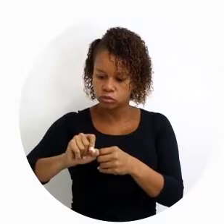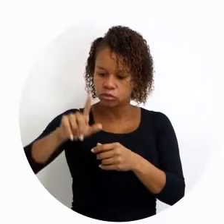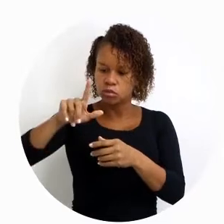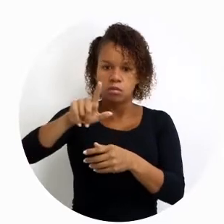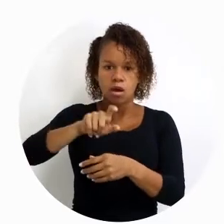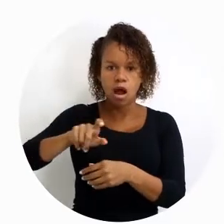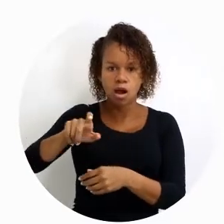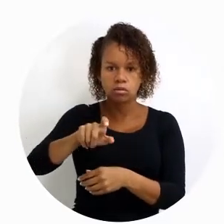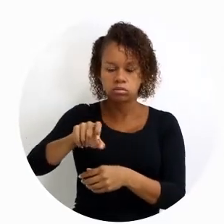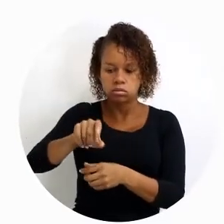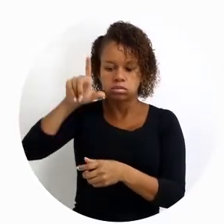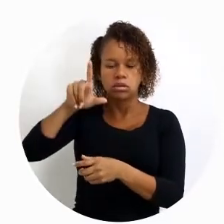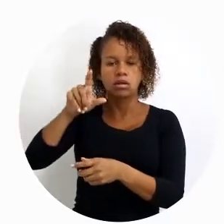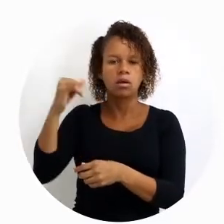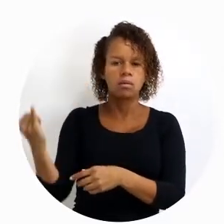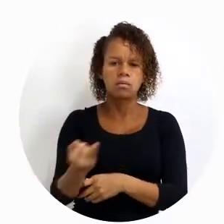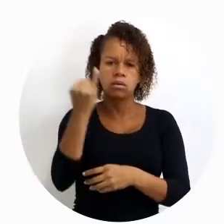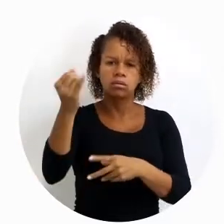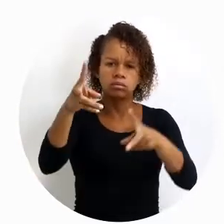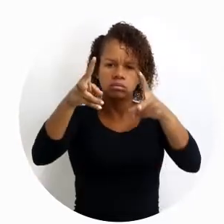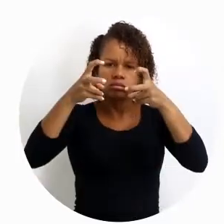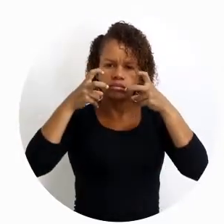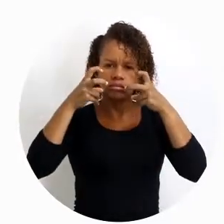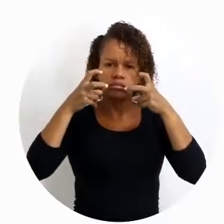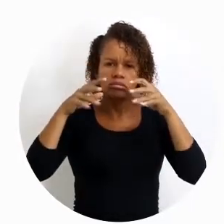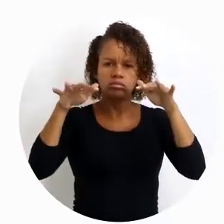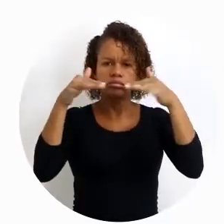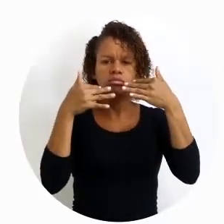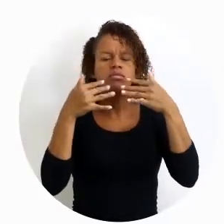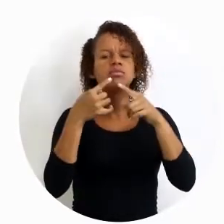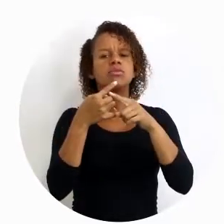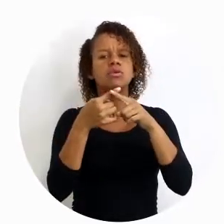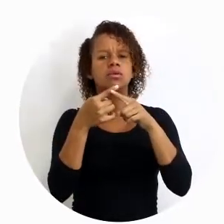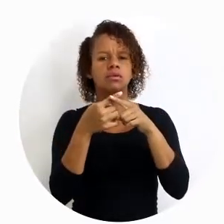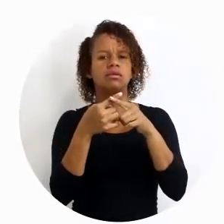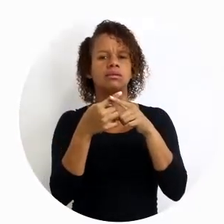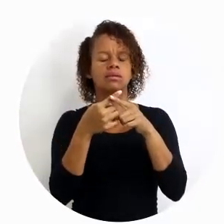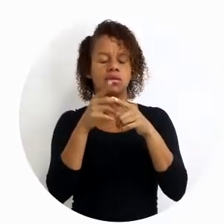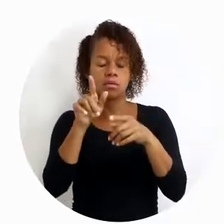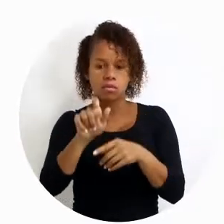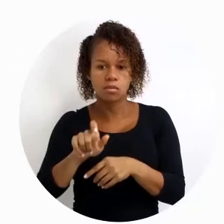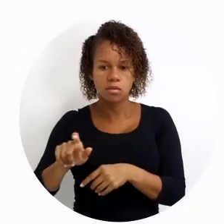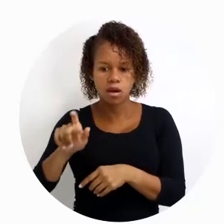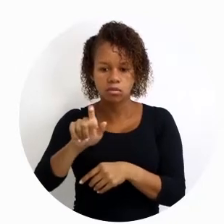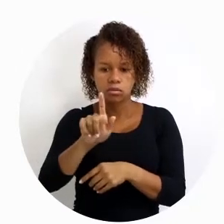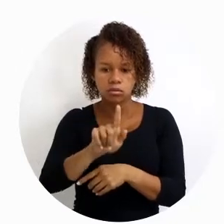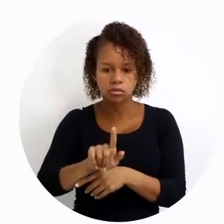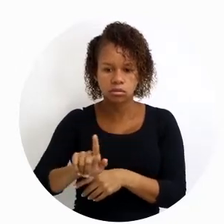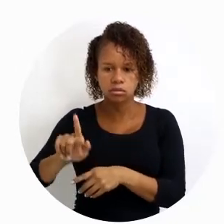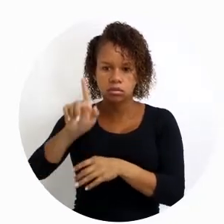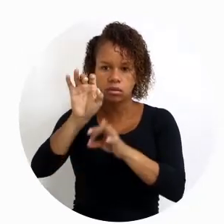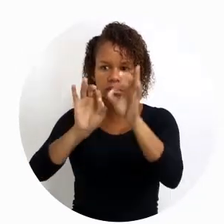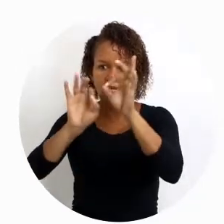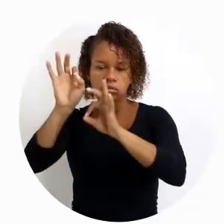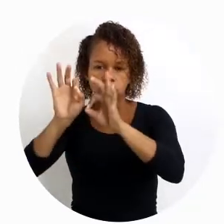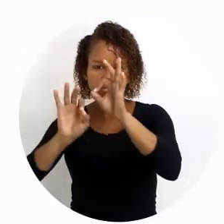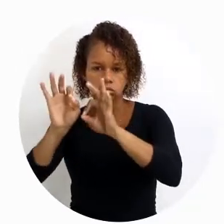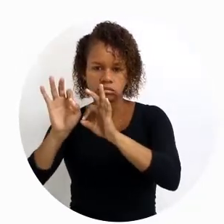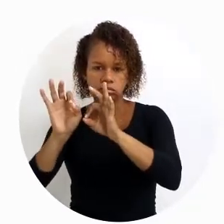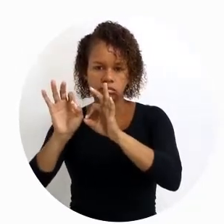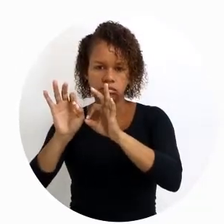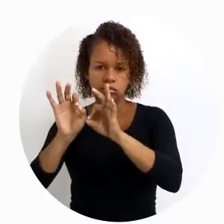mouse. E é importante prestar atenção que conforme eu coloco o mouse nos diferentes